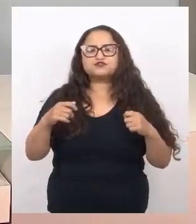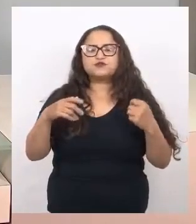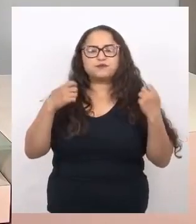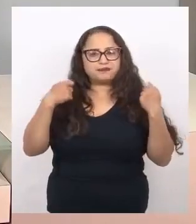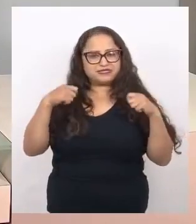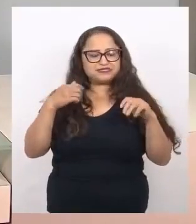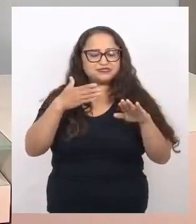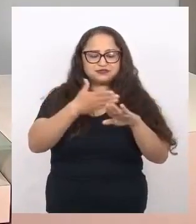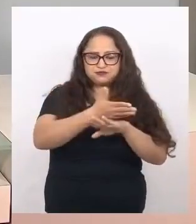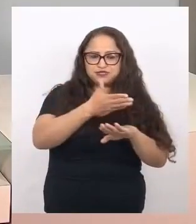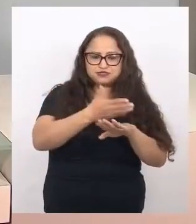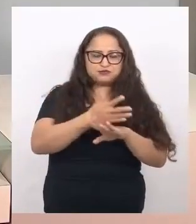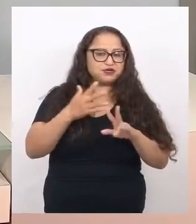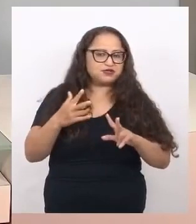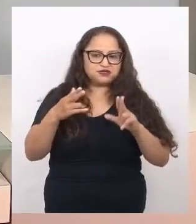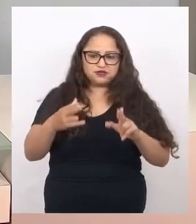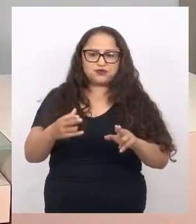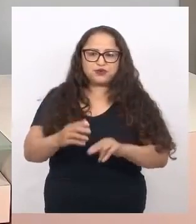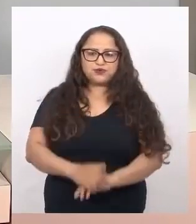atribuição inicial igual.